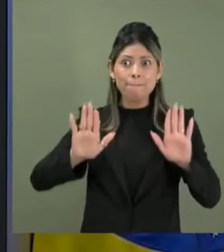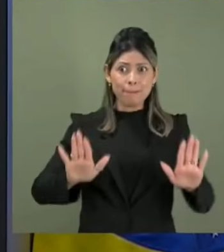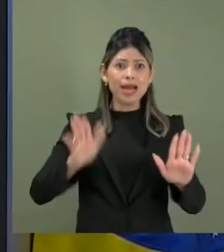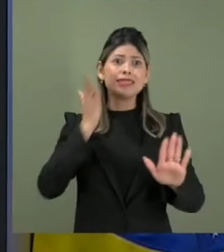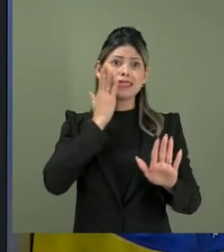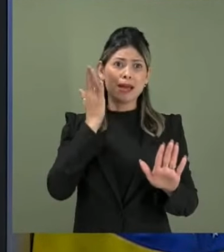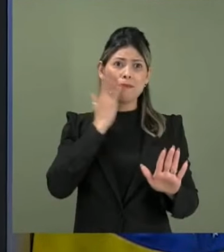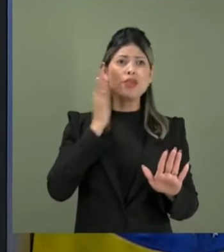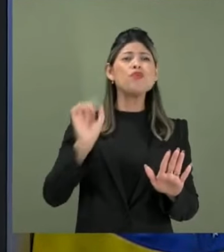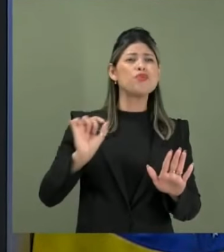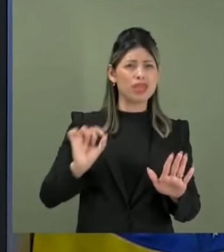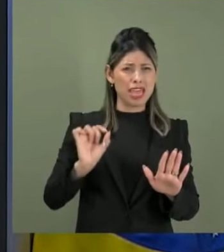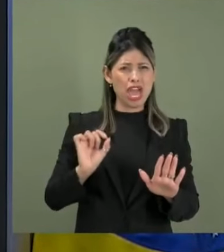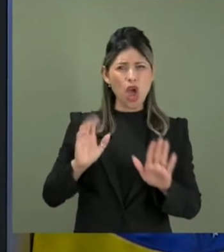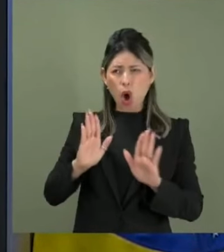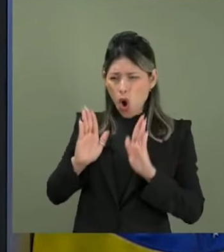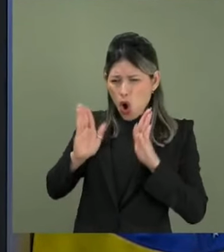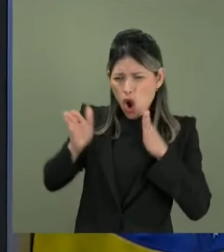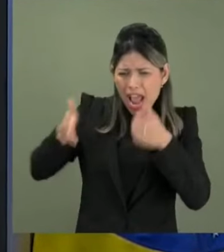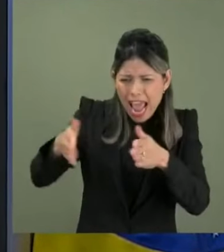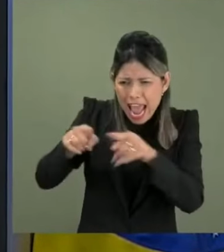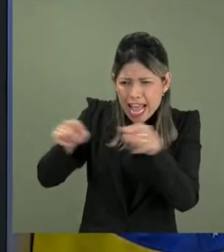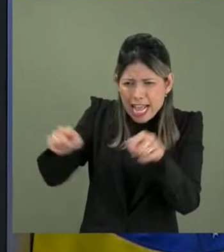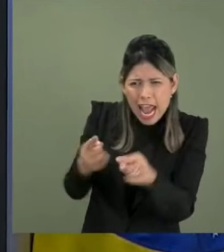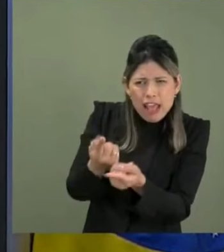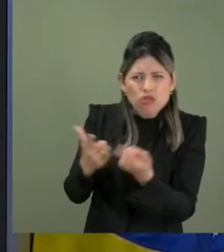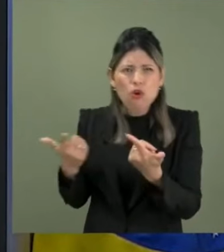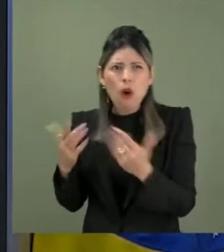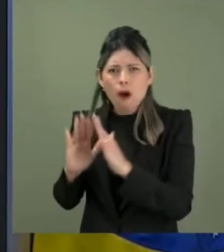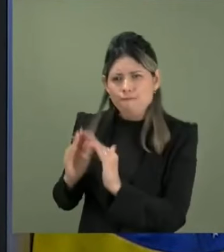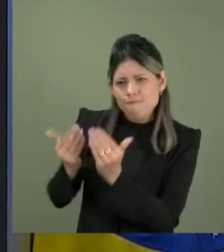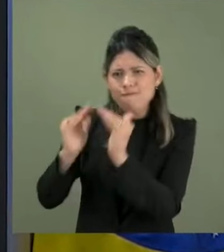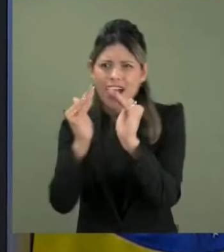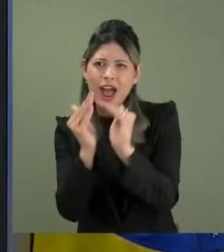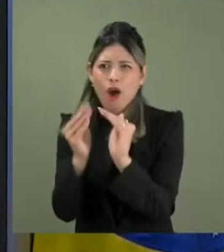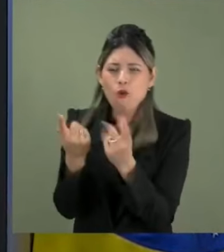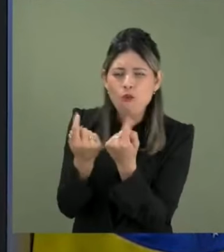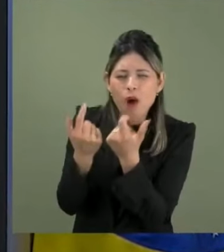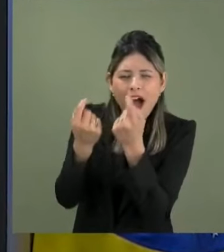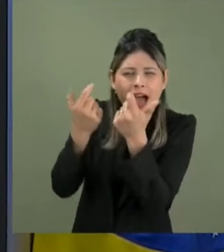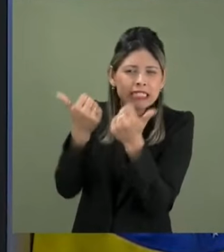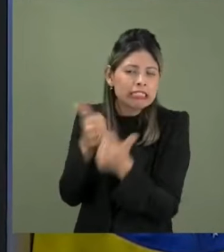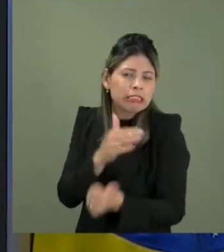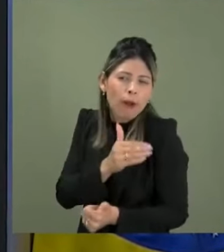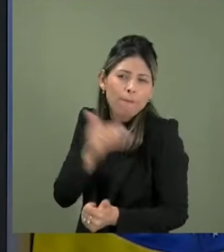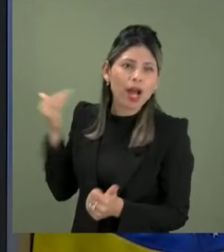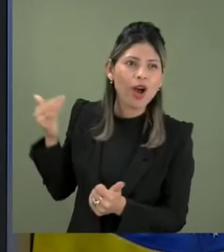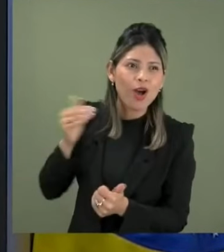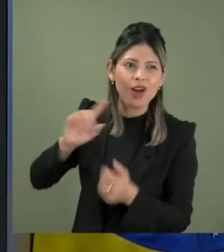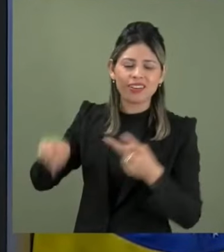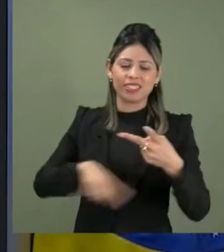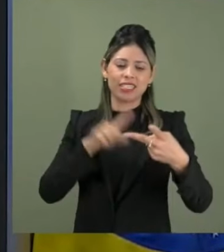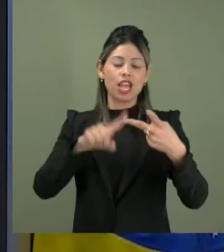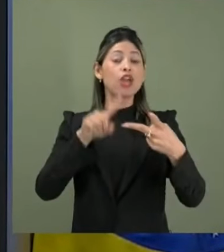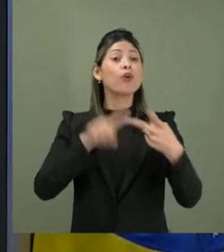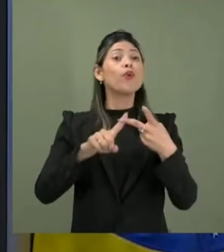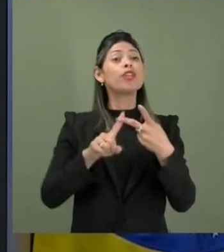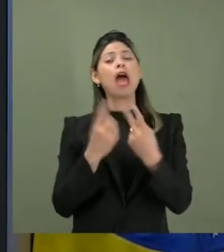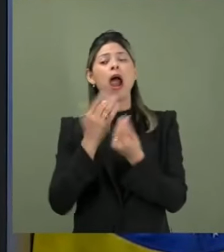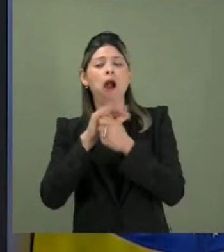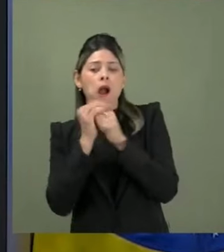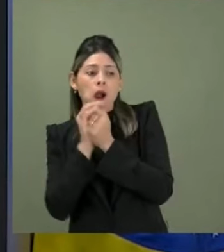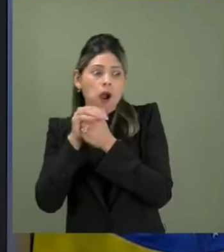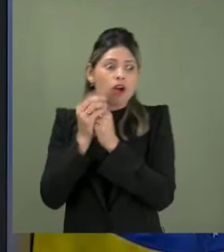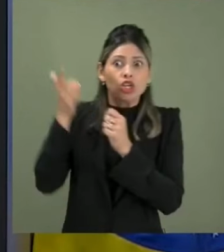que o gueto era meio caminho para a morte, para Auschwitz. O segundo era a possibilidade de ser